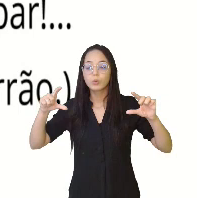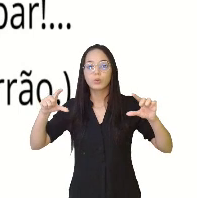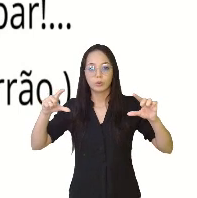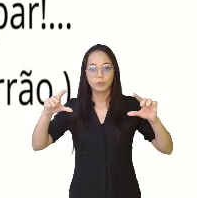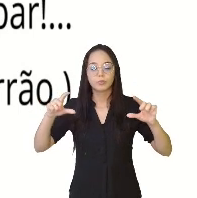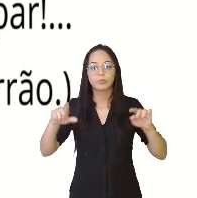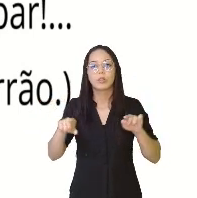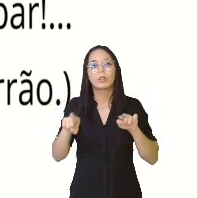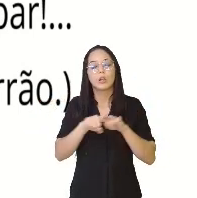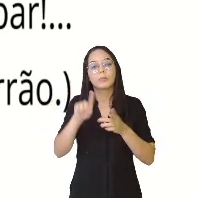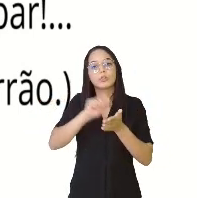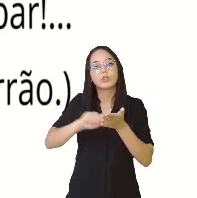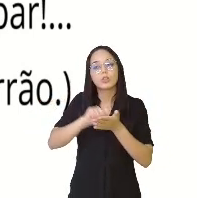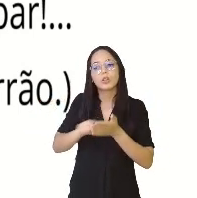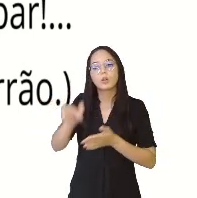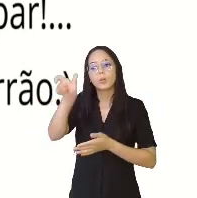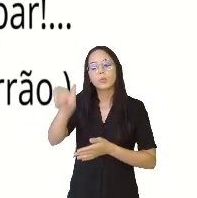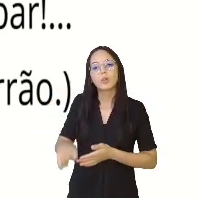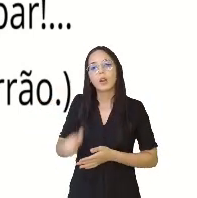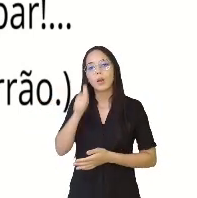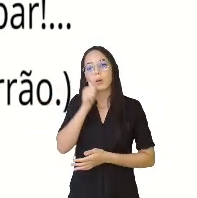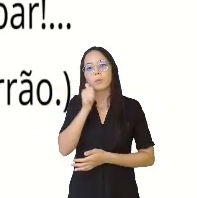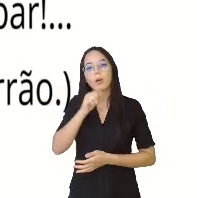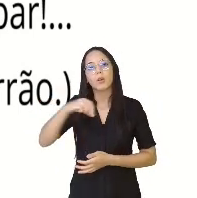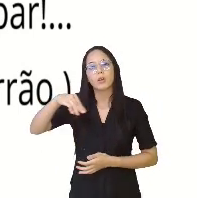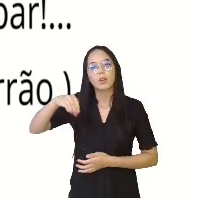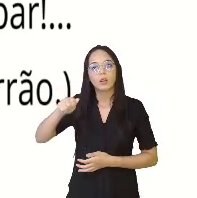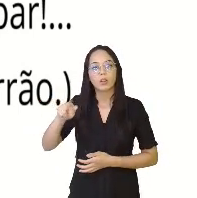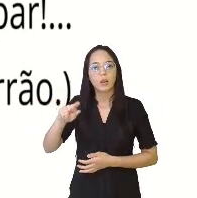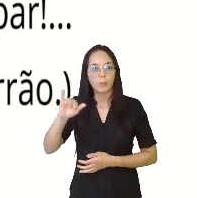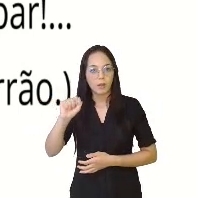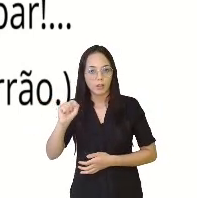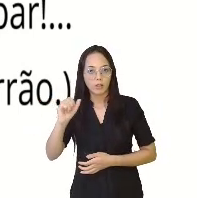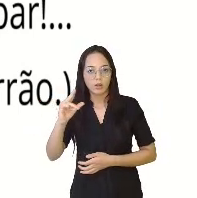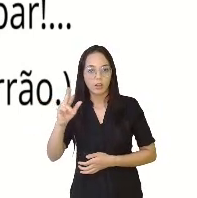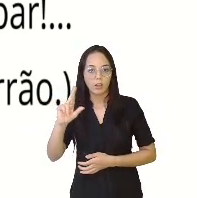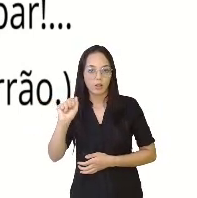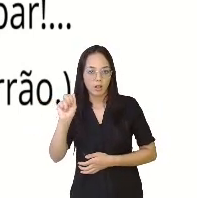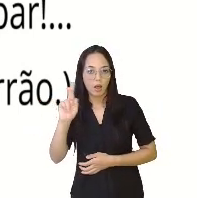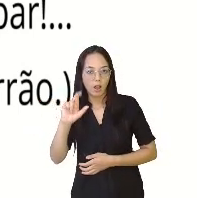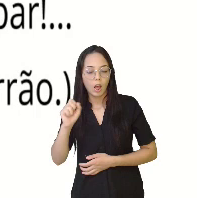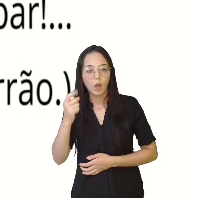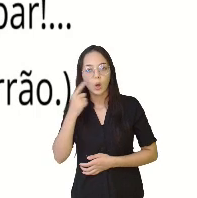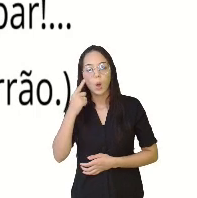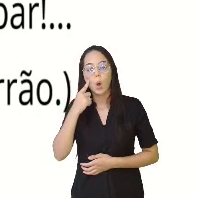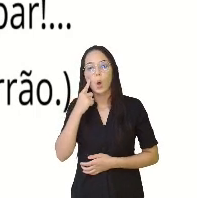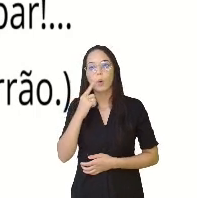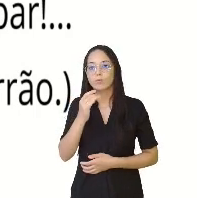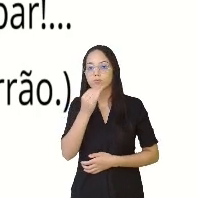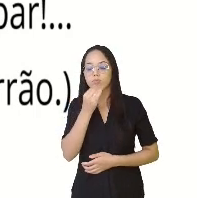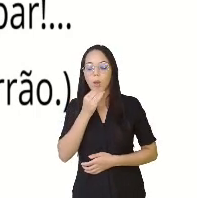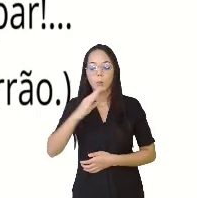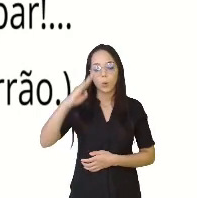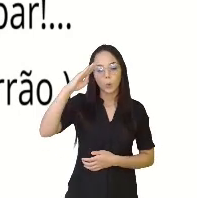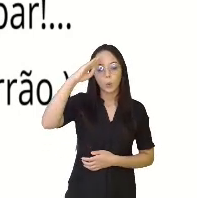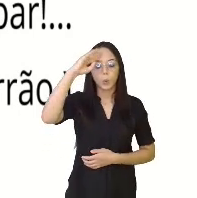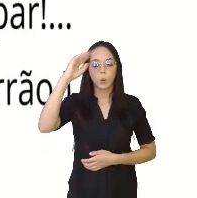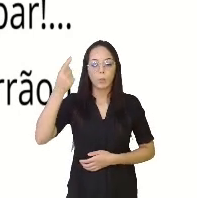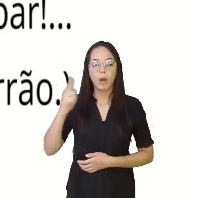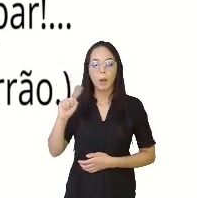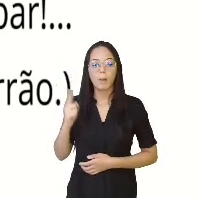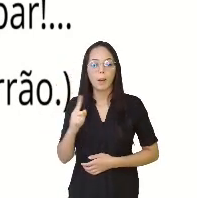Cebolinhas, escrita por Maria Clara Machado, que é a dramaturga. Vamos lá. Olha aí a primeira rubrica. O coronel entra